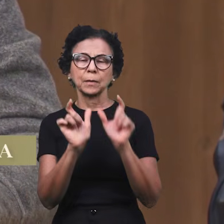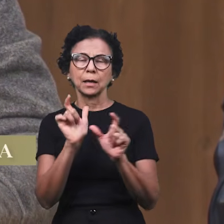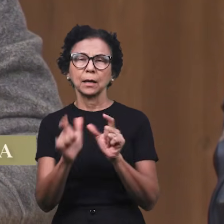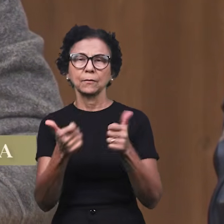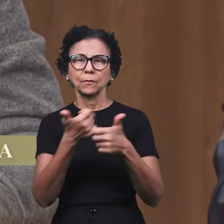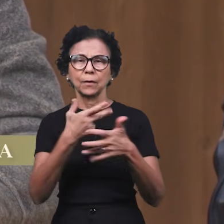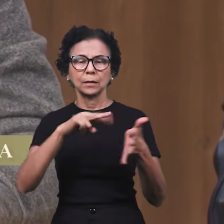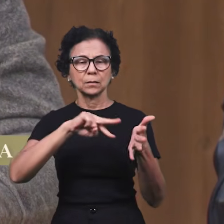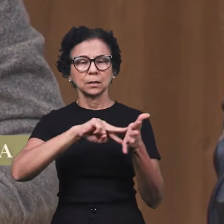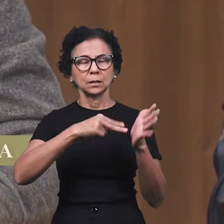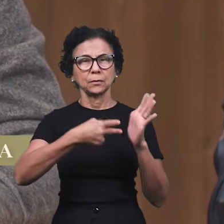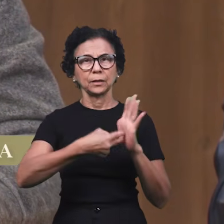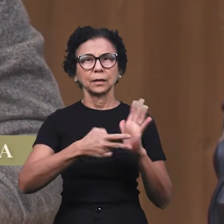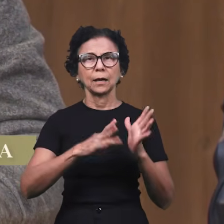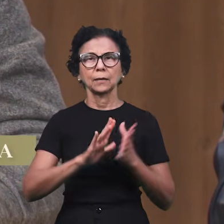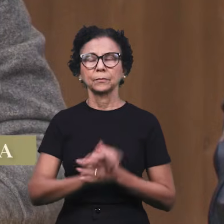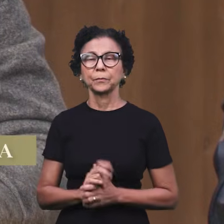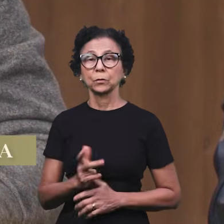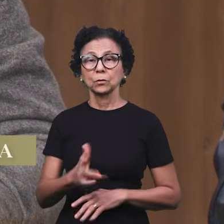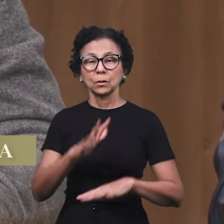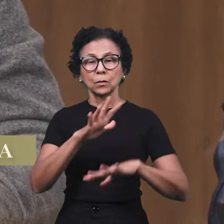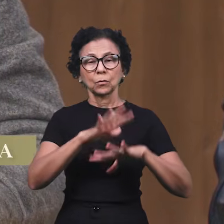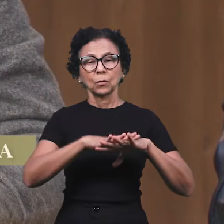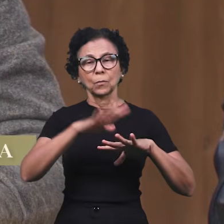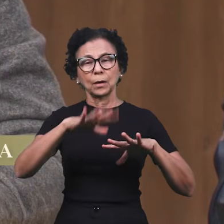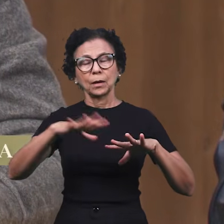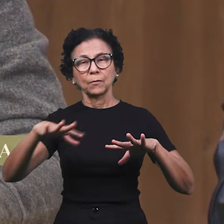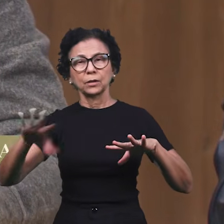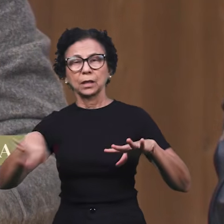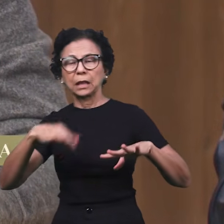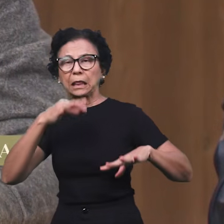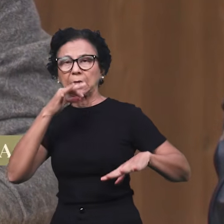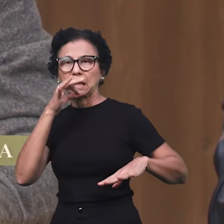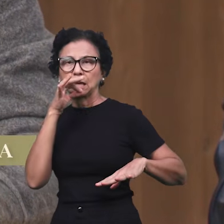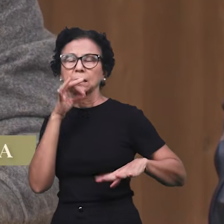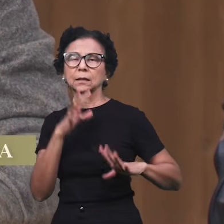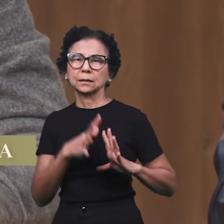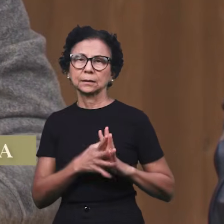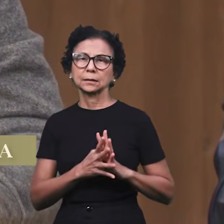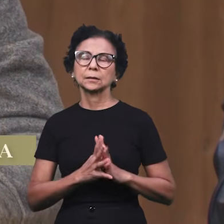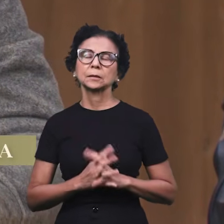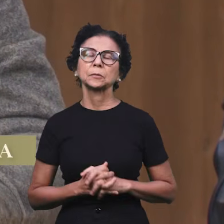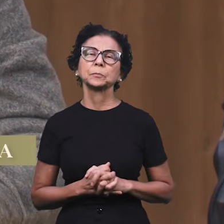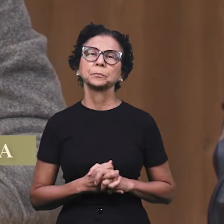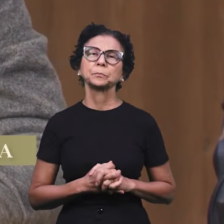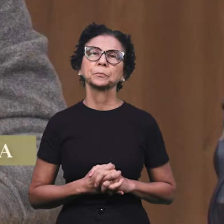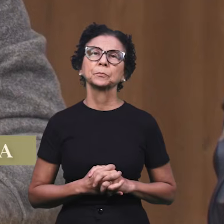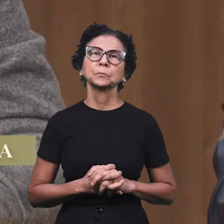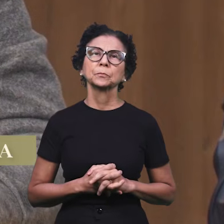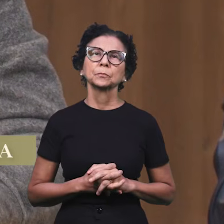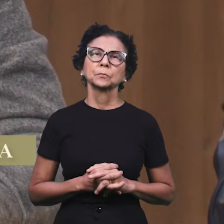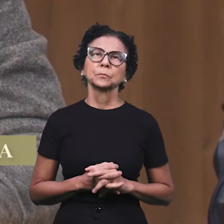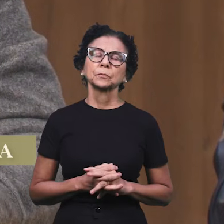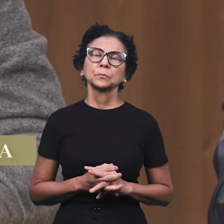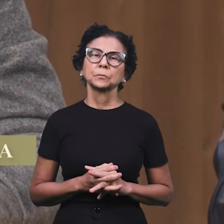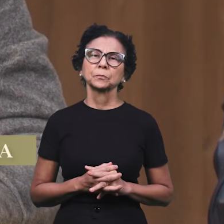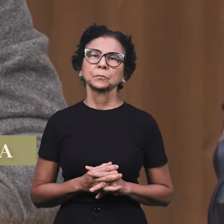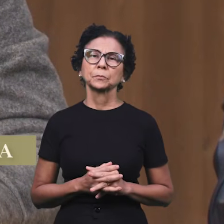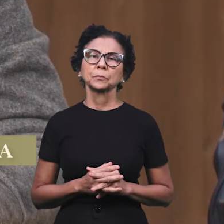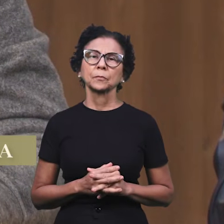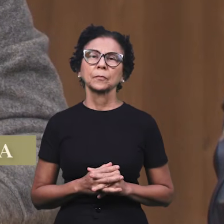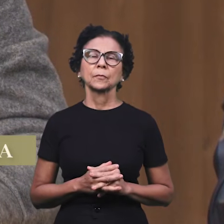essa expressão ela também significa prosperidade e alegria. E a mulher dentro de